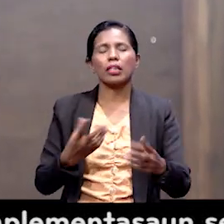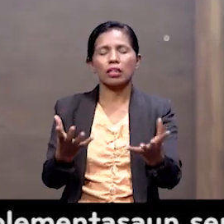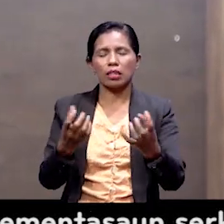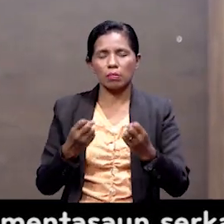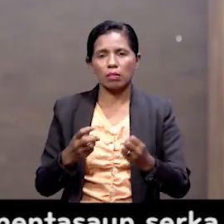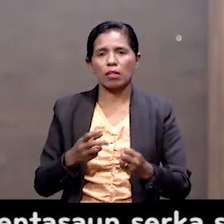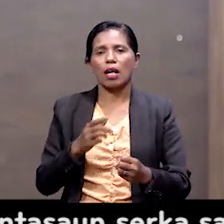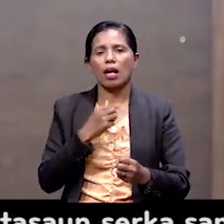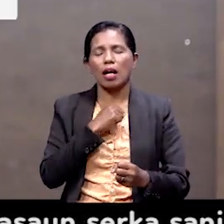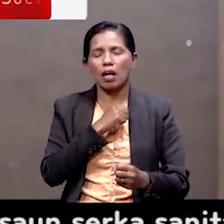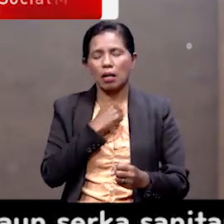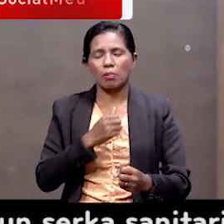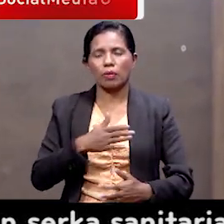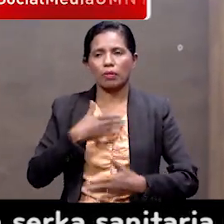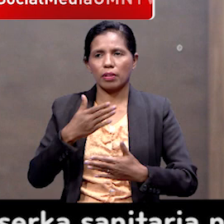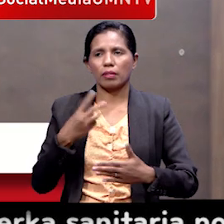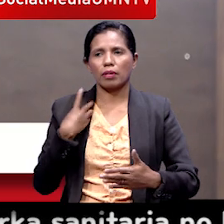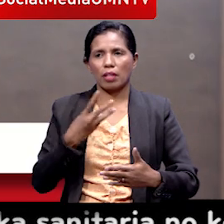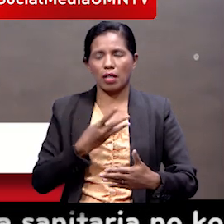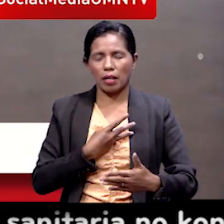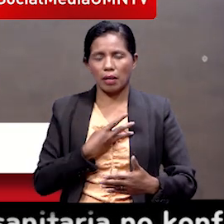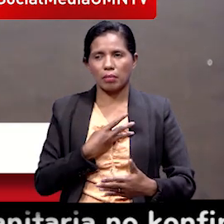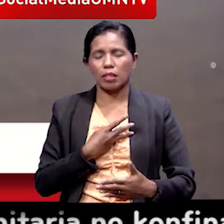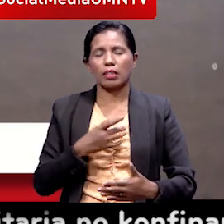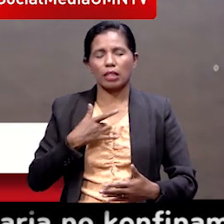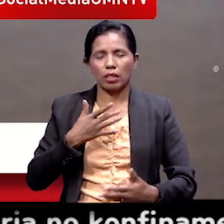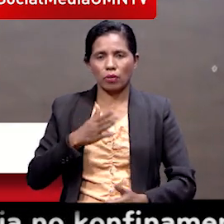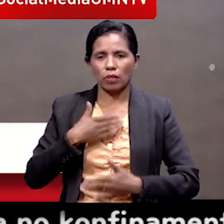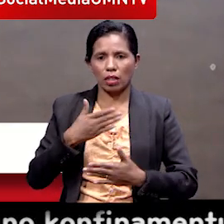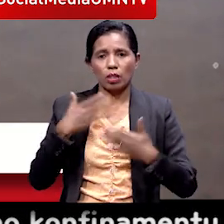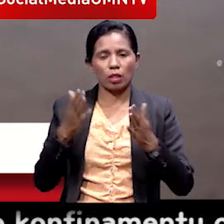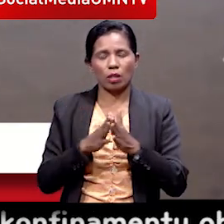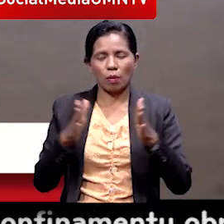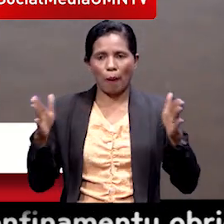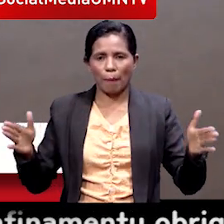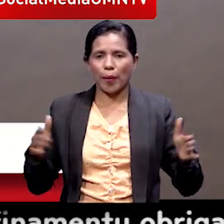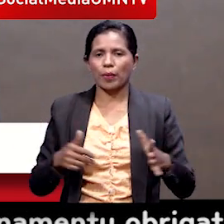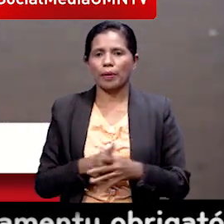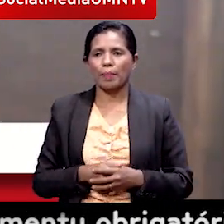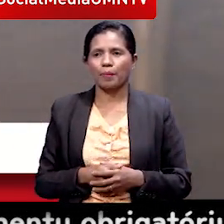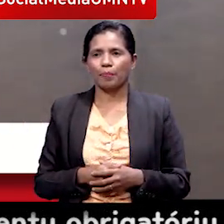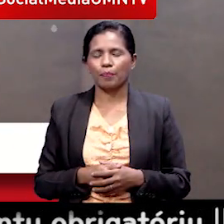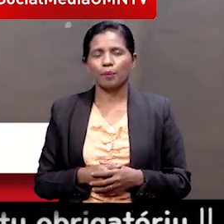maybe Waimori heta privilege bot Waimori heta rasa wa ngo